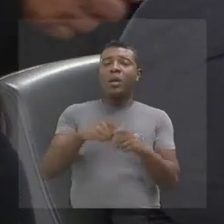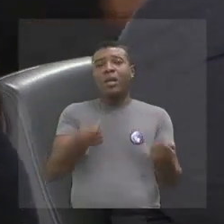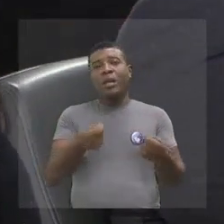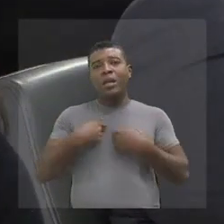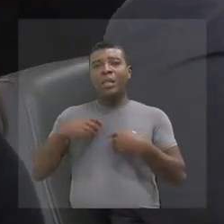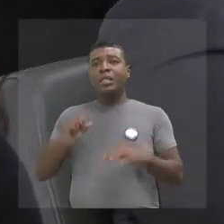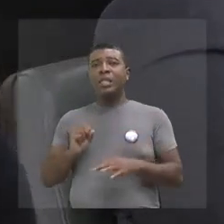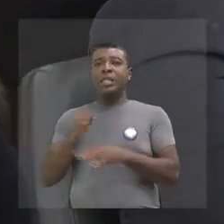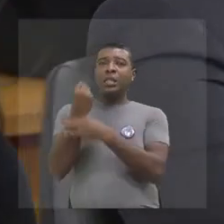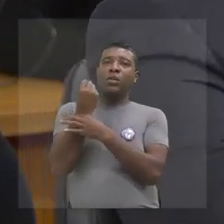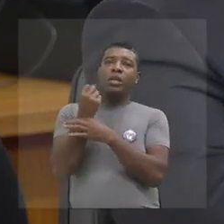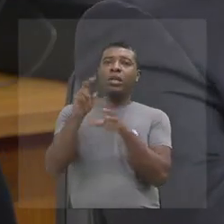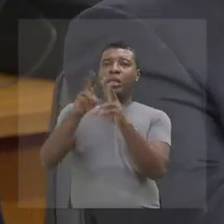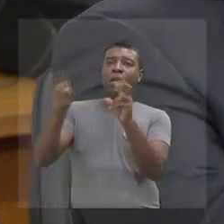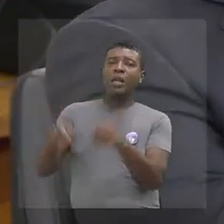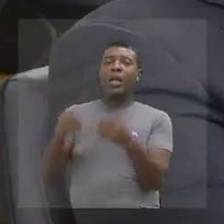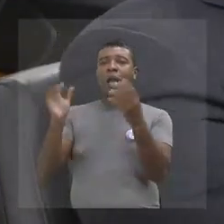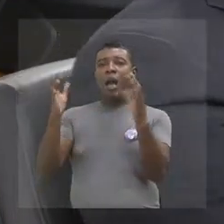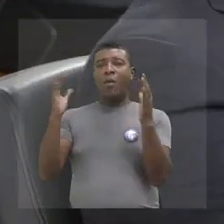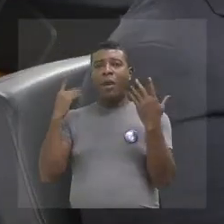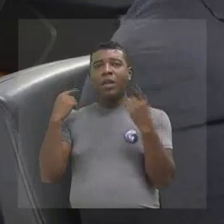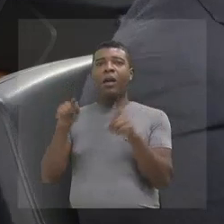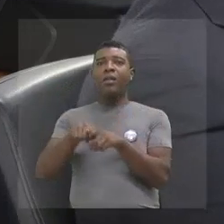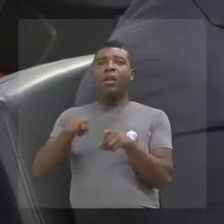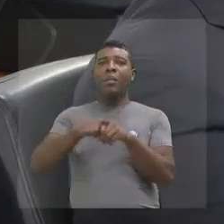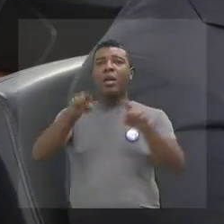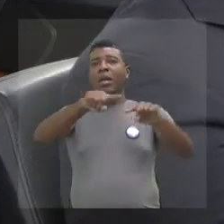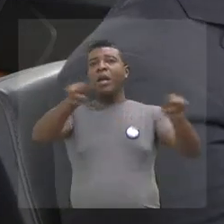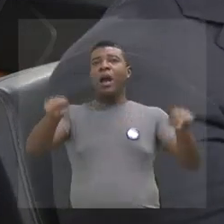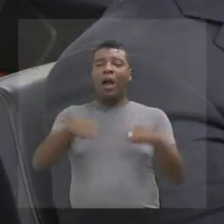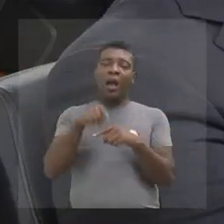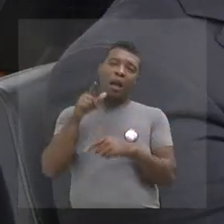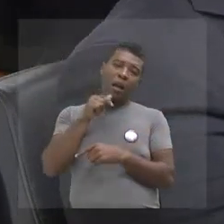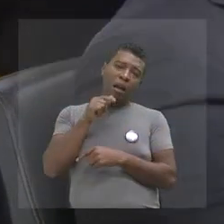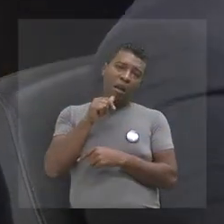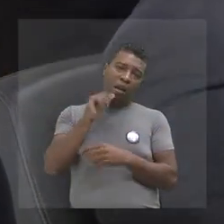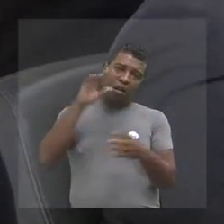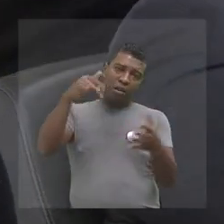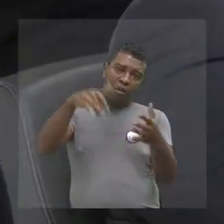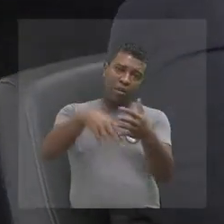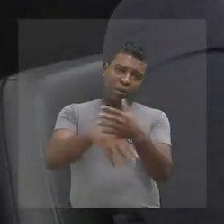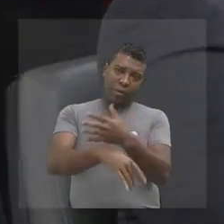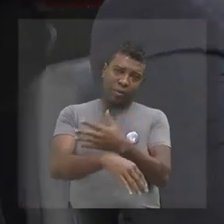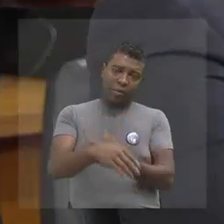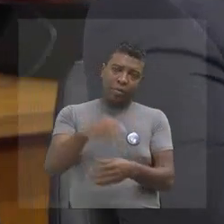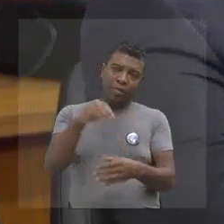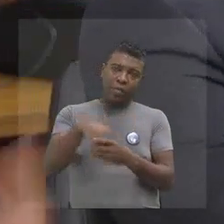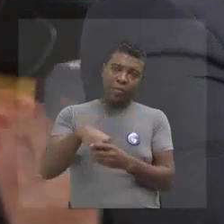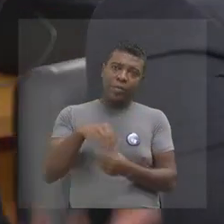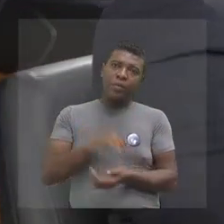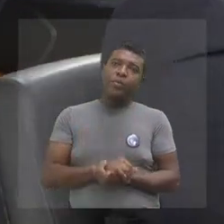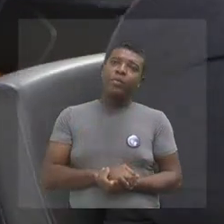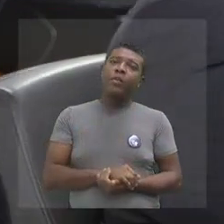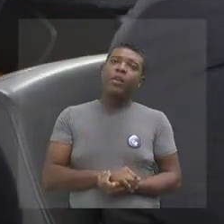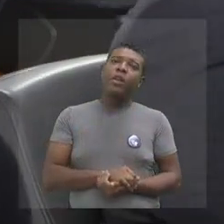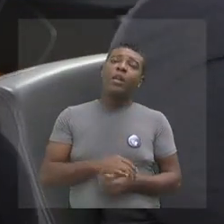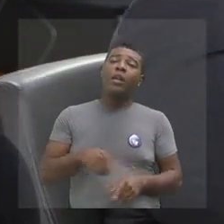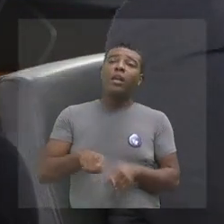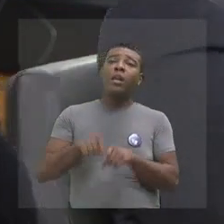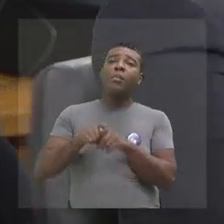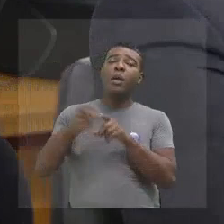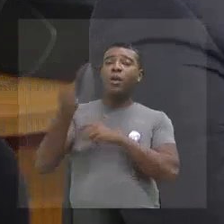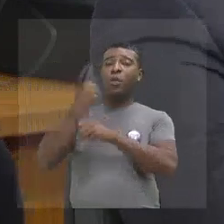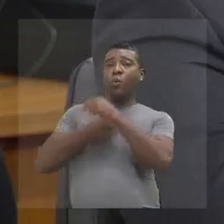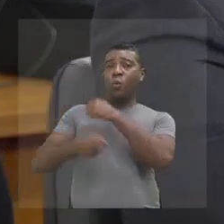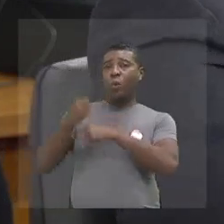ambientais dos Rios das nossas bacias hidrográficas e um outro ponto que eu também queria mencionar no ano passado né